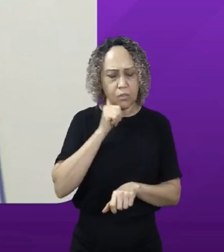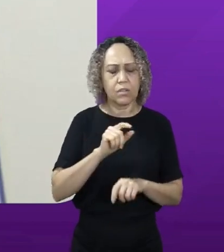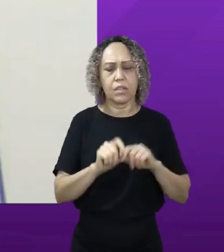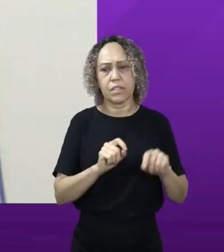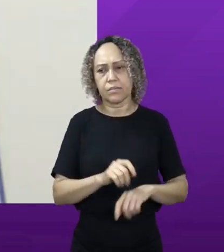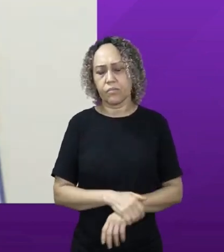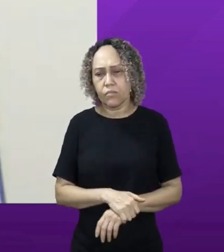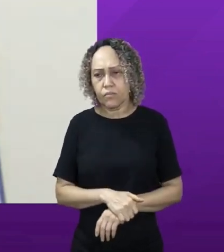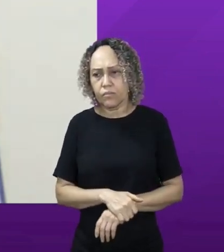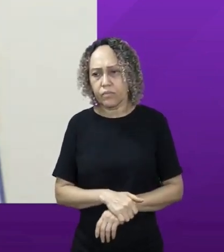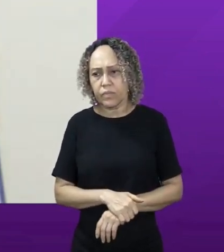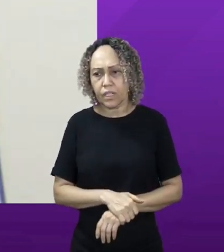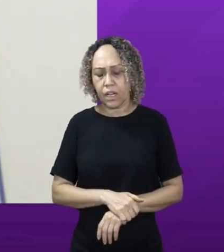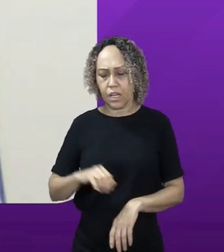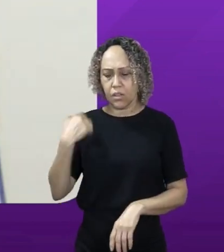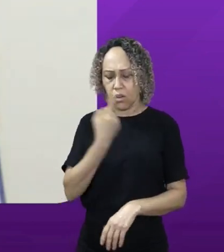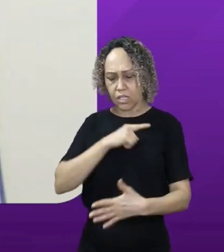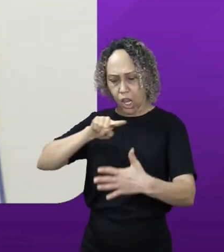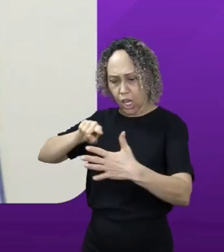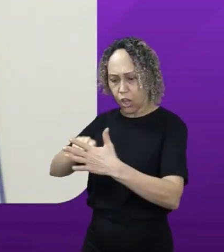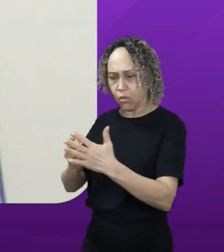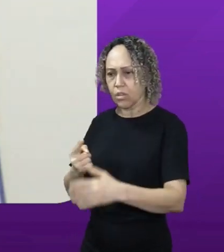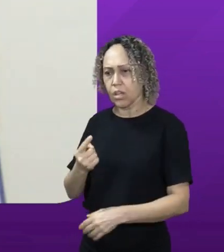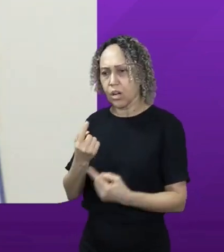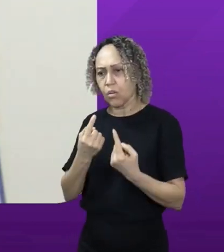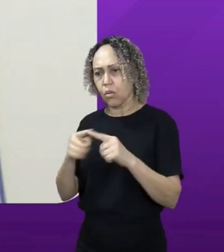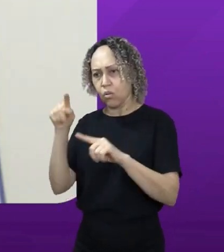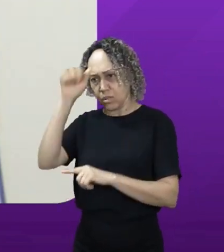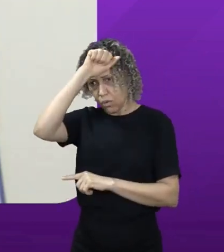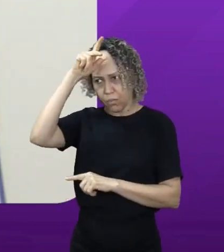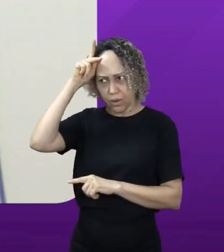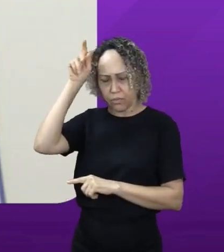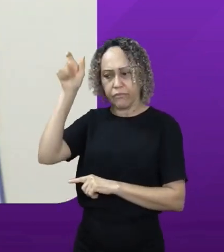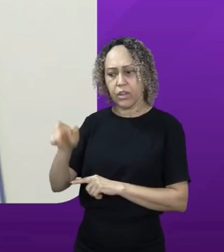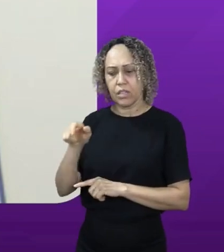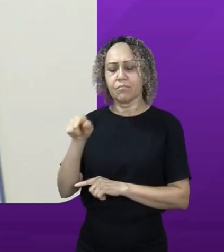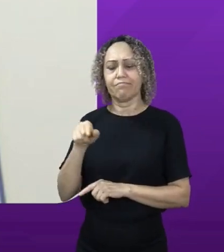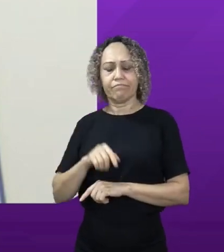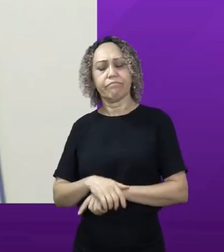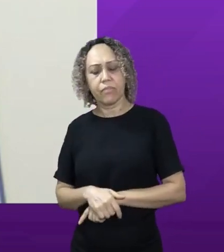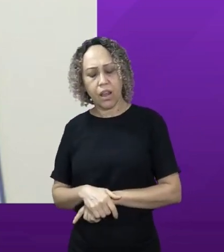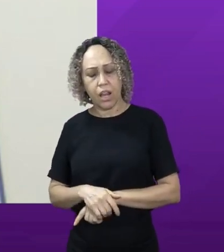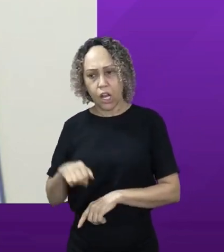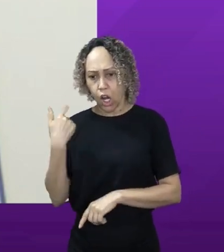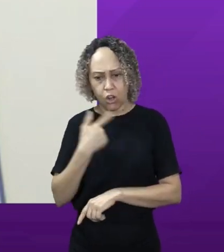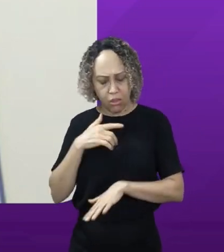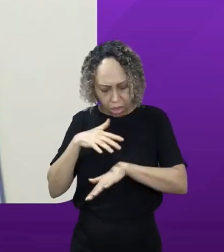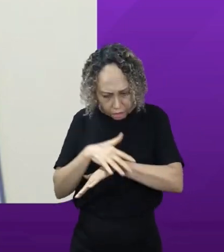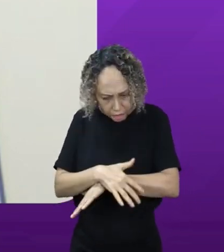agora na nossa denúncia contra o prefeito. Então, a gente não baixa a cabeça, a gente continua firme na